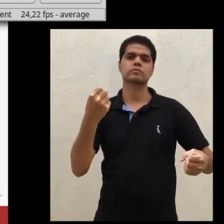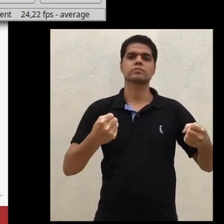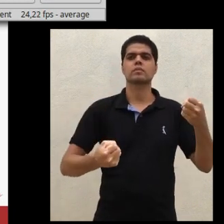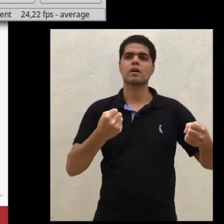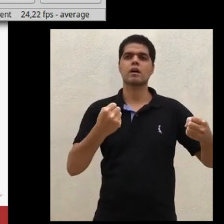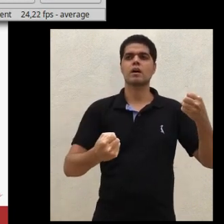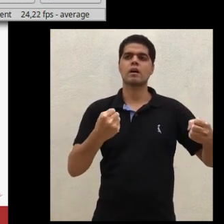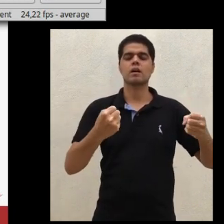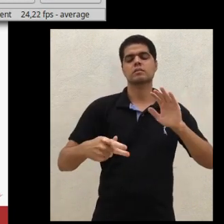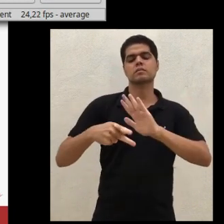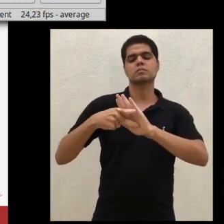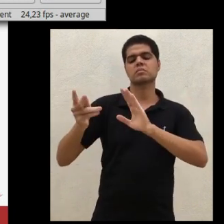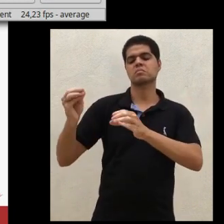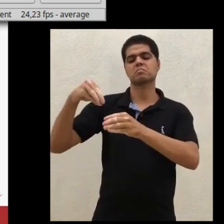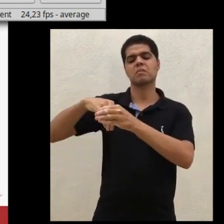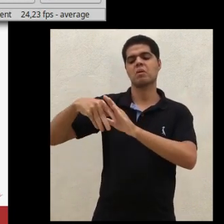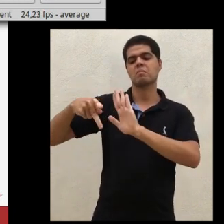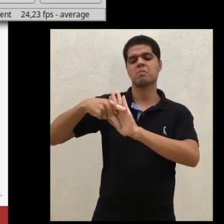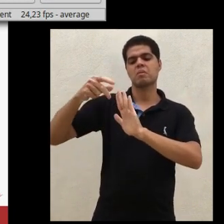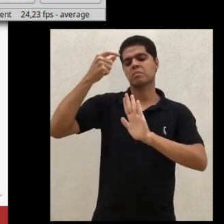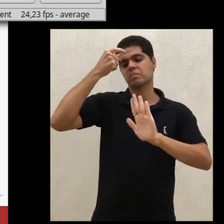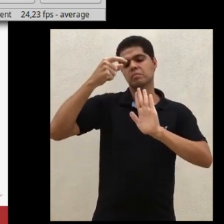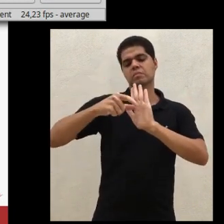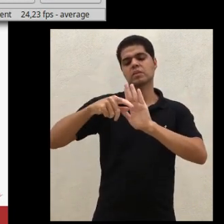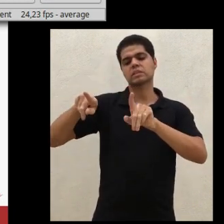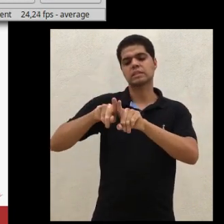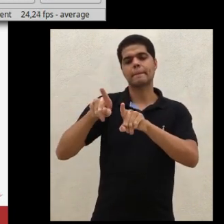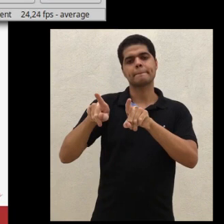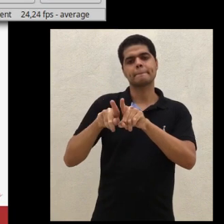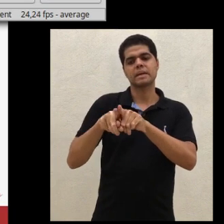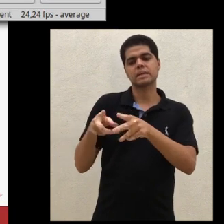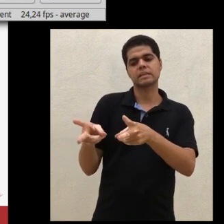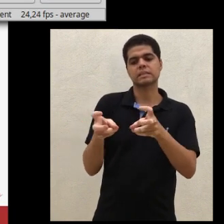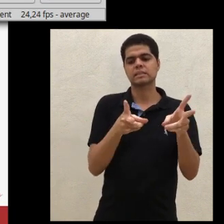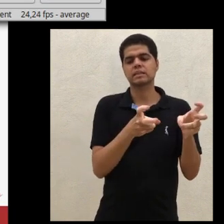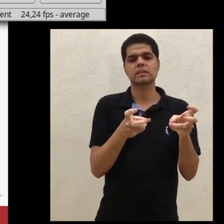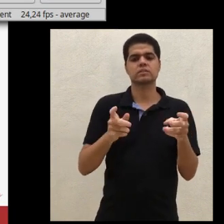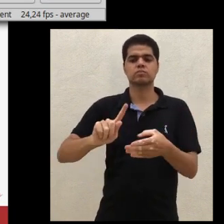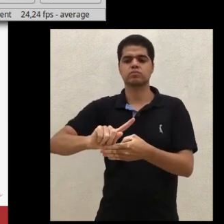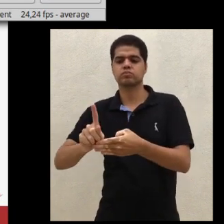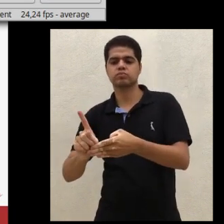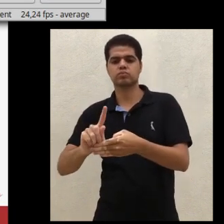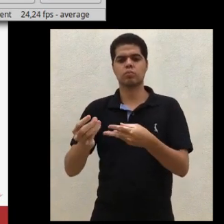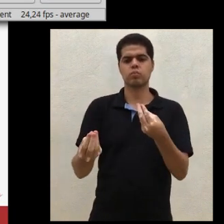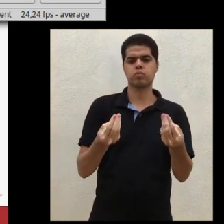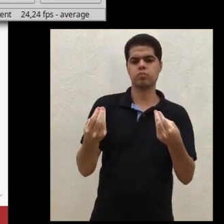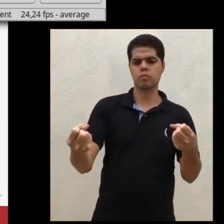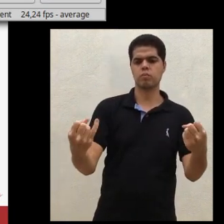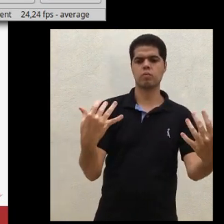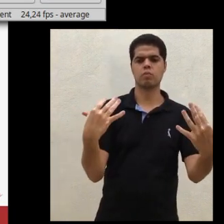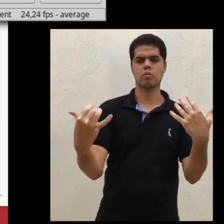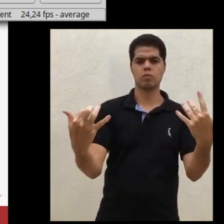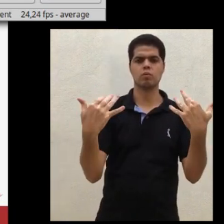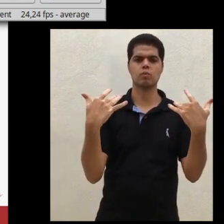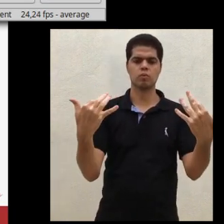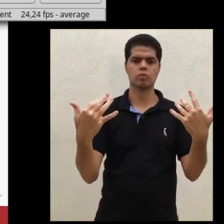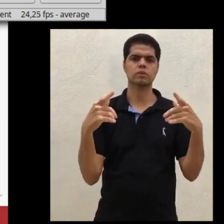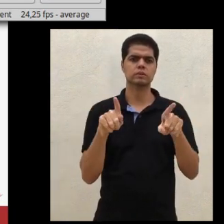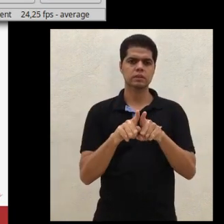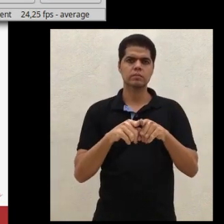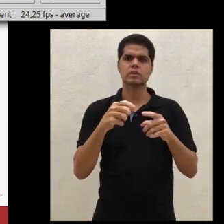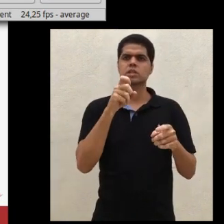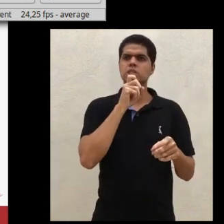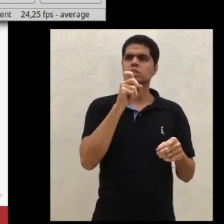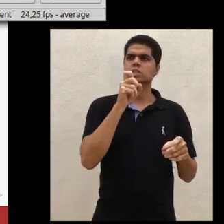a potência do sistema de compressão, rotação de sistema